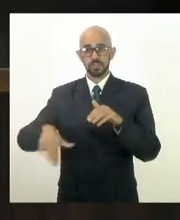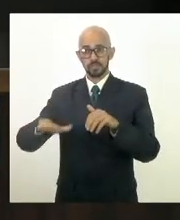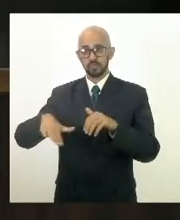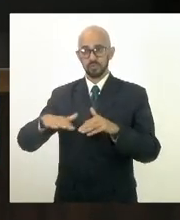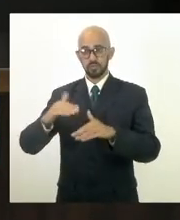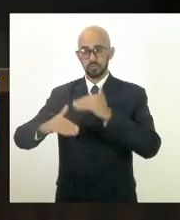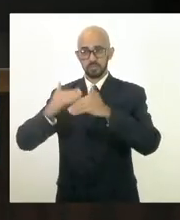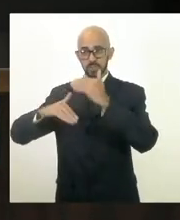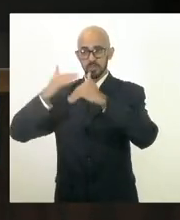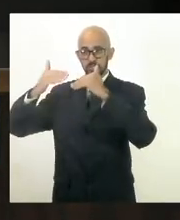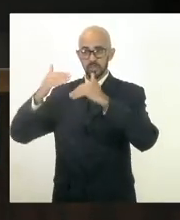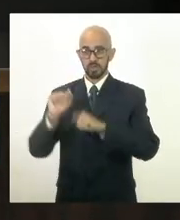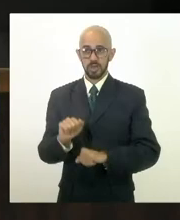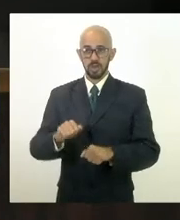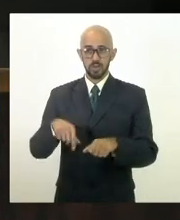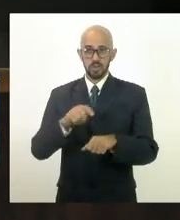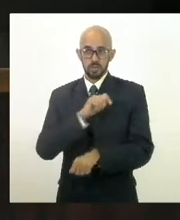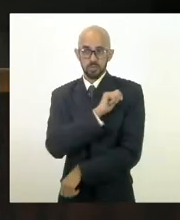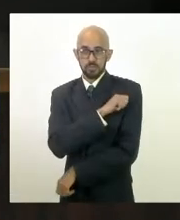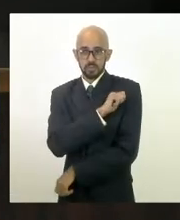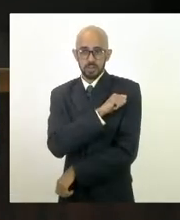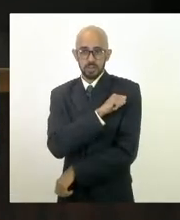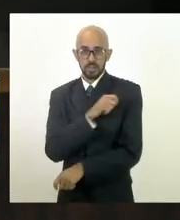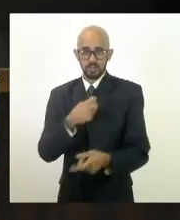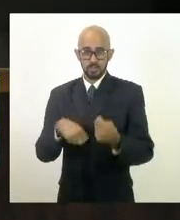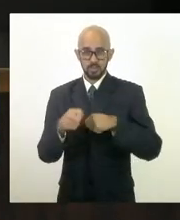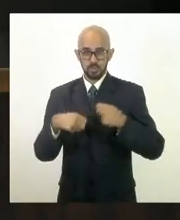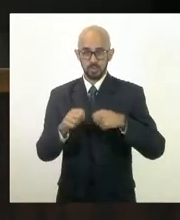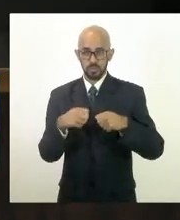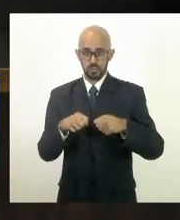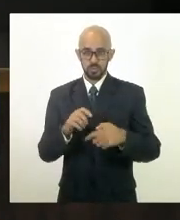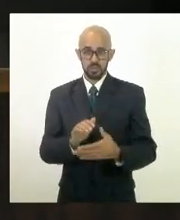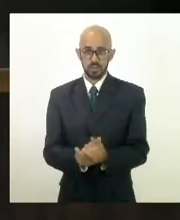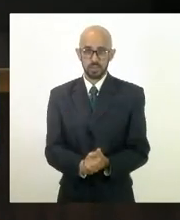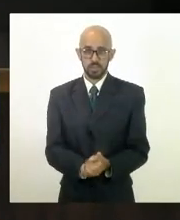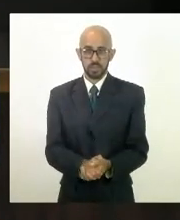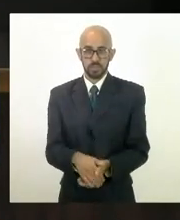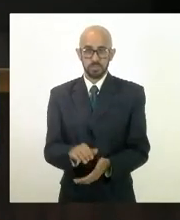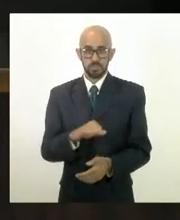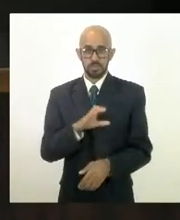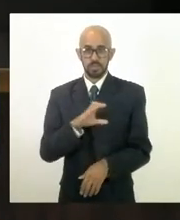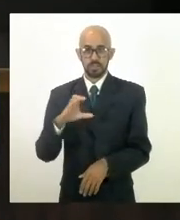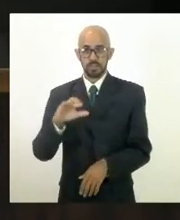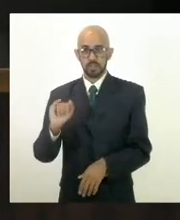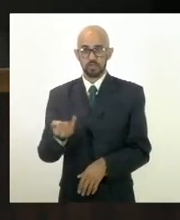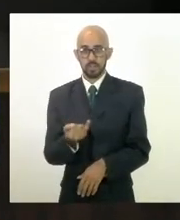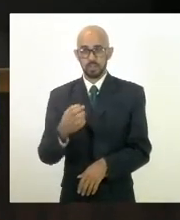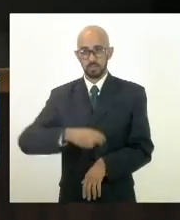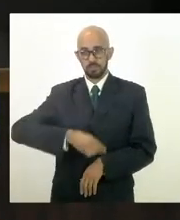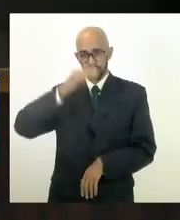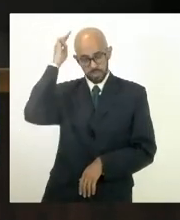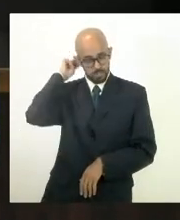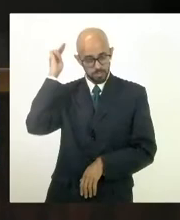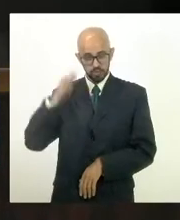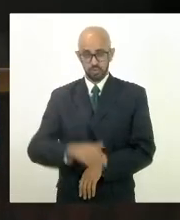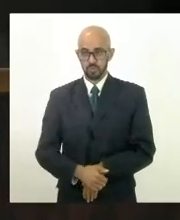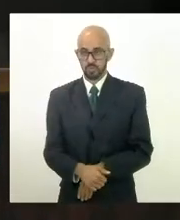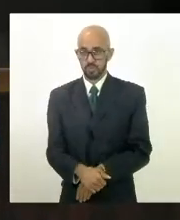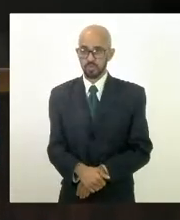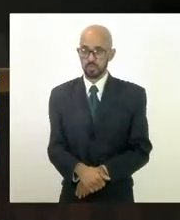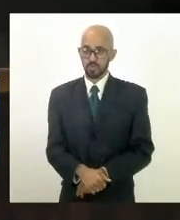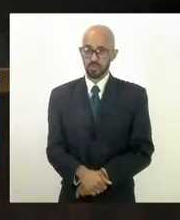de orçamento financeiro fiscalização financeira e controle para emitir pareceres pela comissão de condição e justiça deputado Márcio